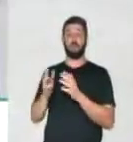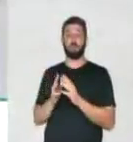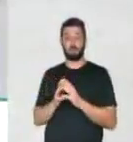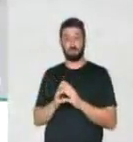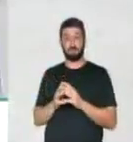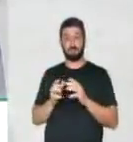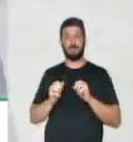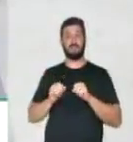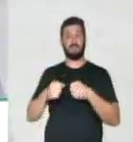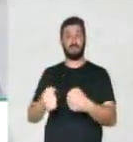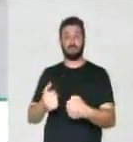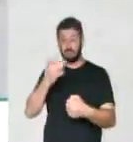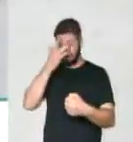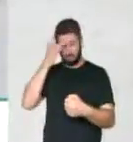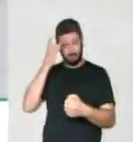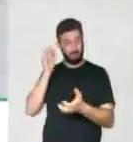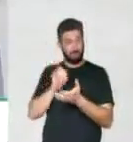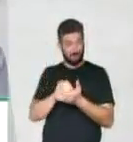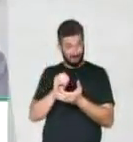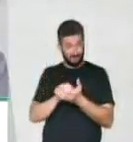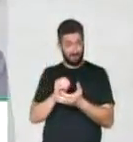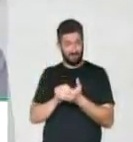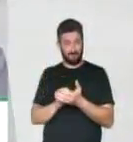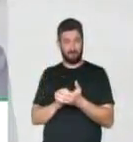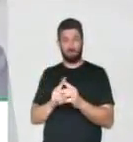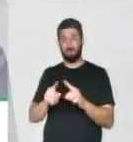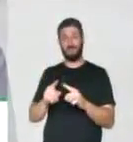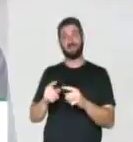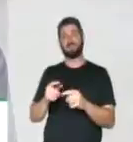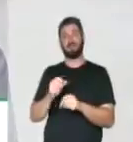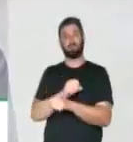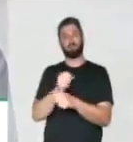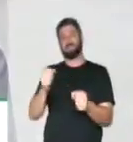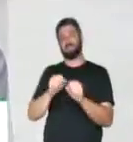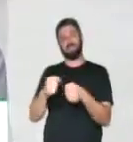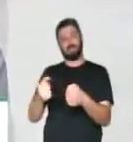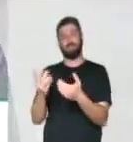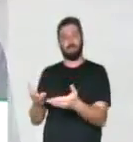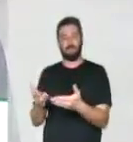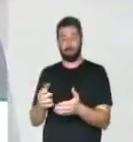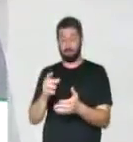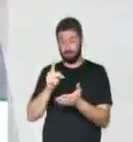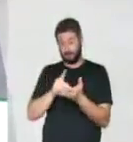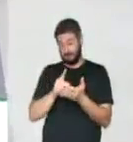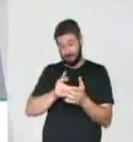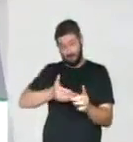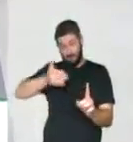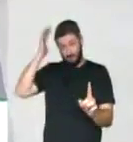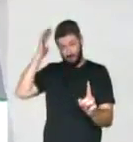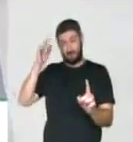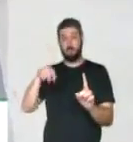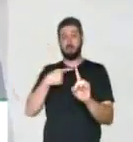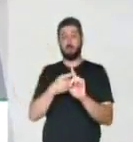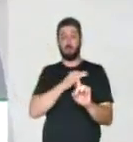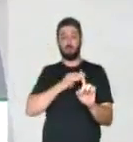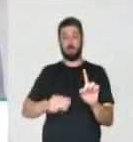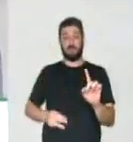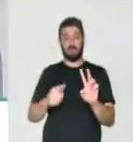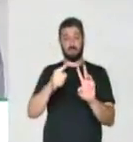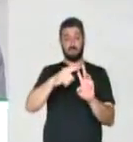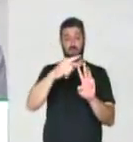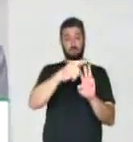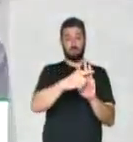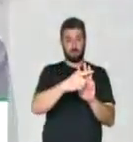faltou defensor do indefensável, é verdade, Michel Temer e seus ministros.